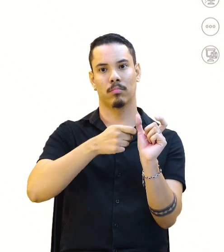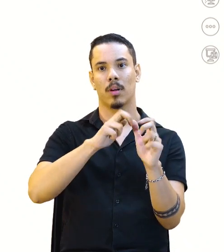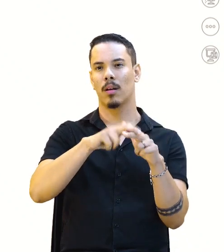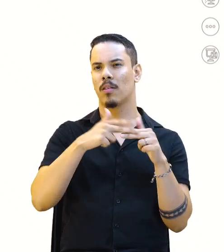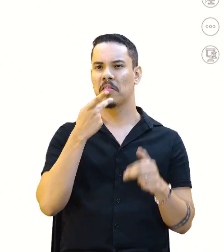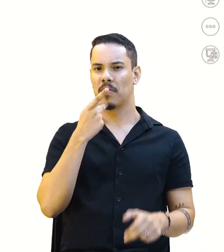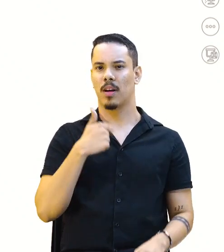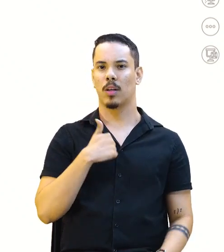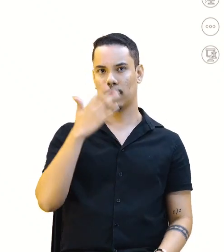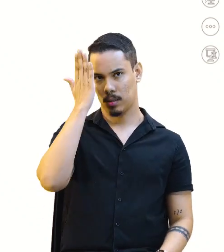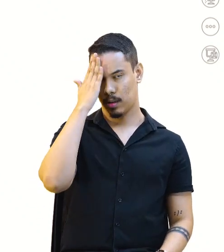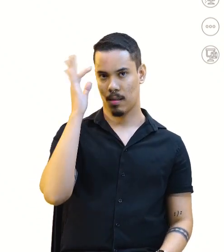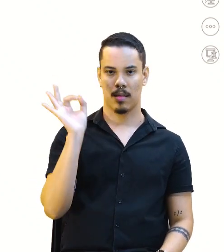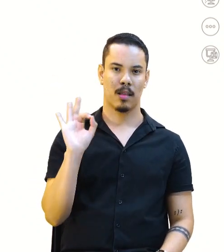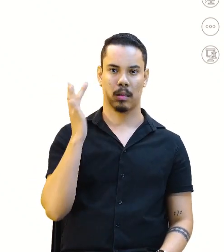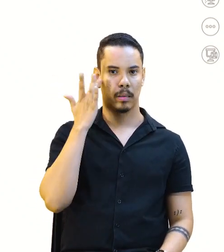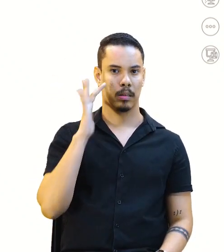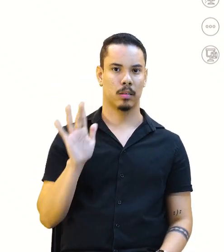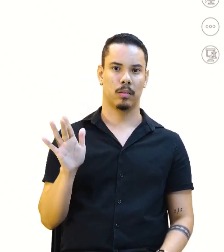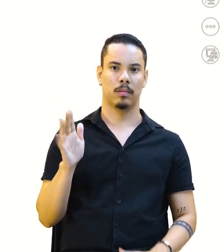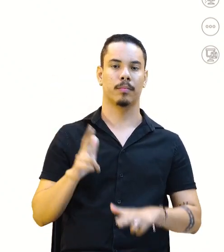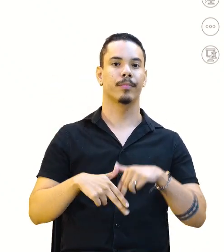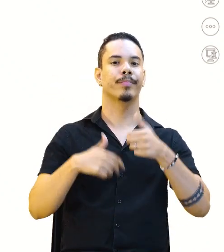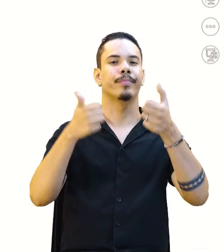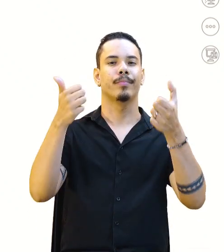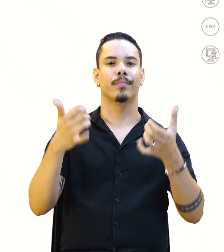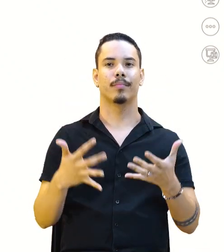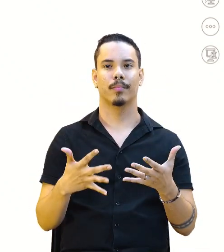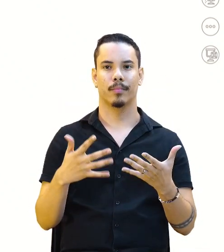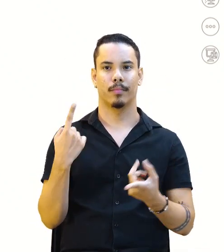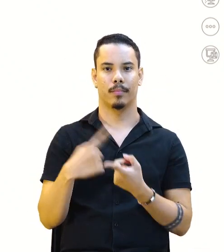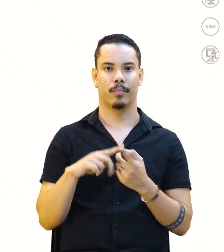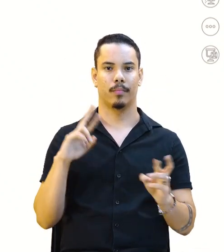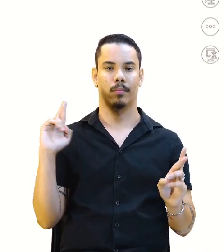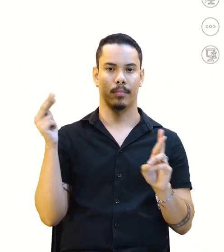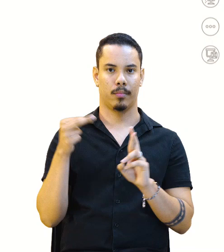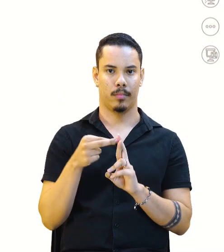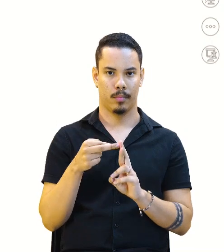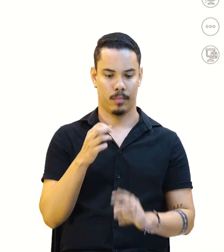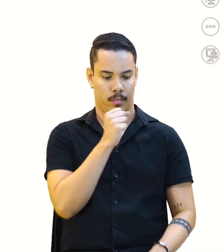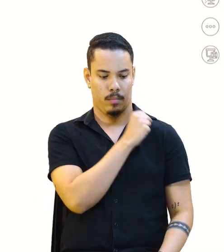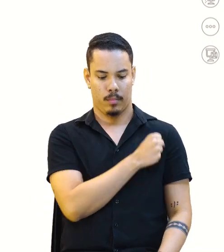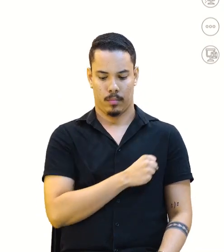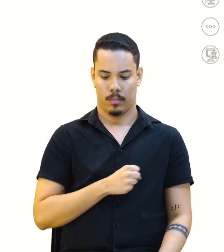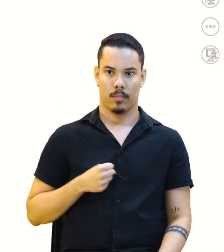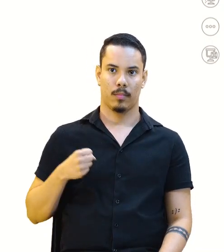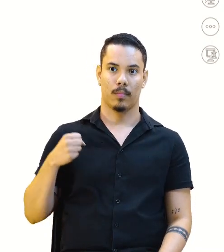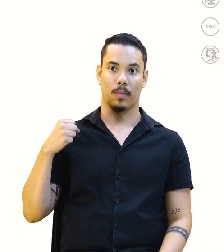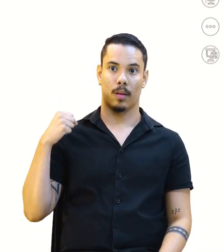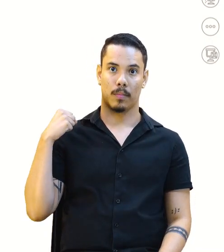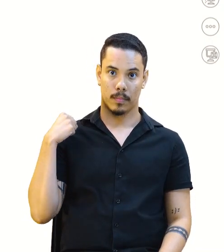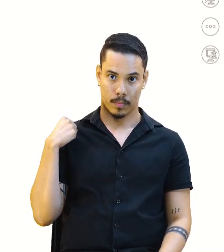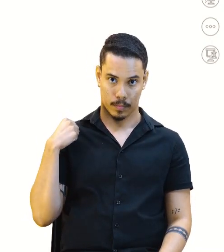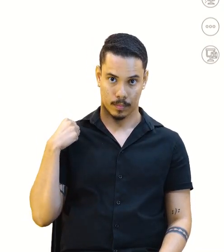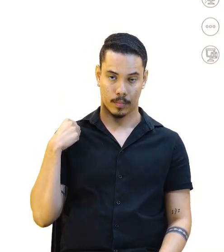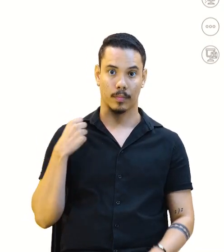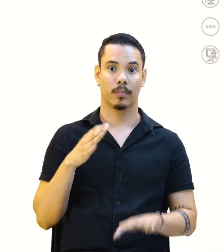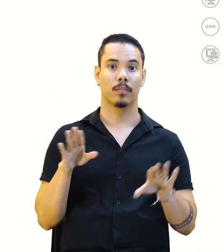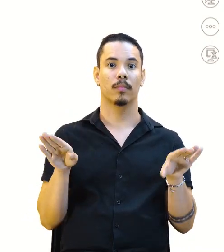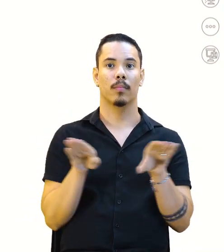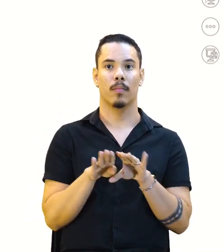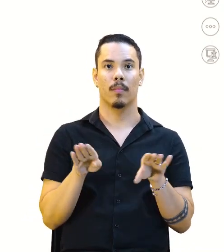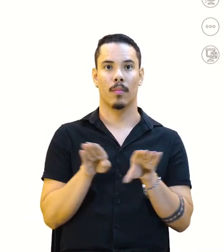sei. Vamos lá. Explique por que ela se refere a Sócrates e também